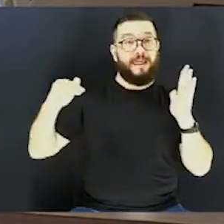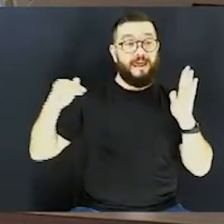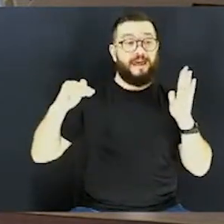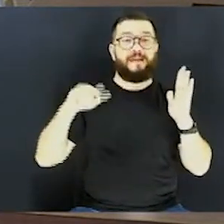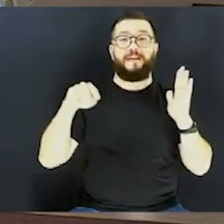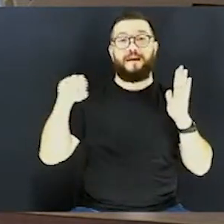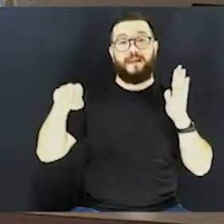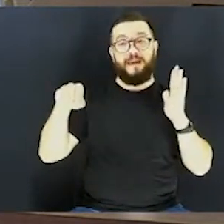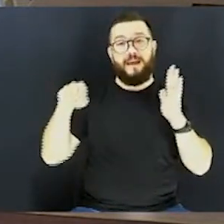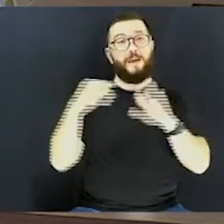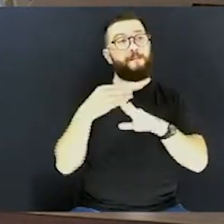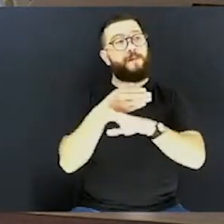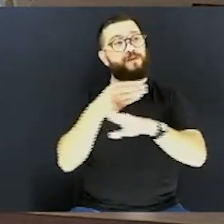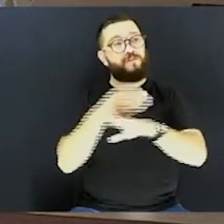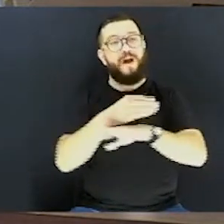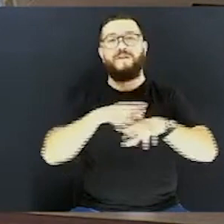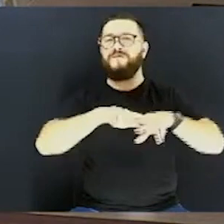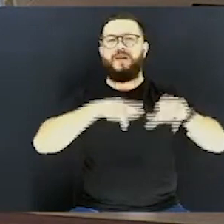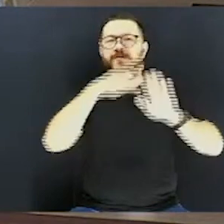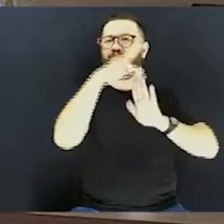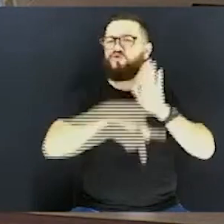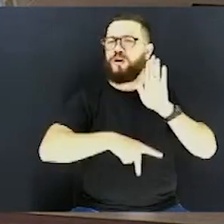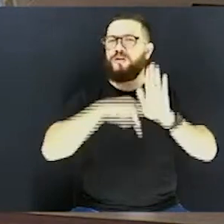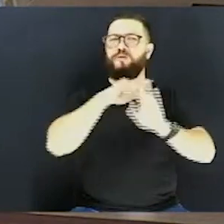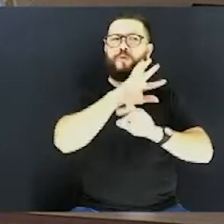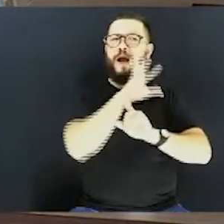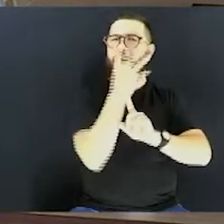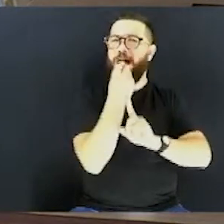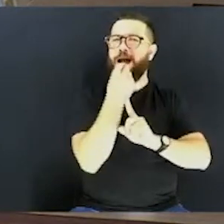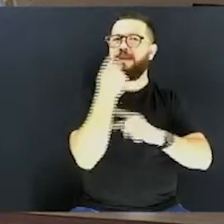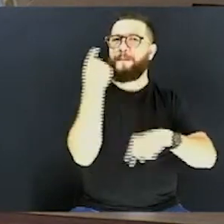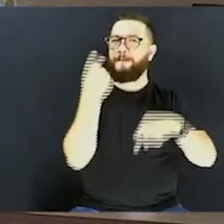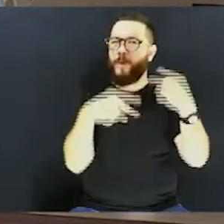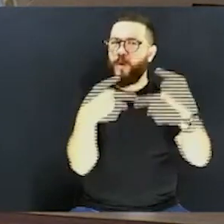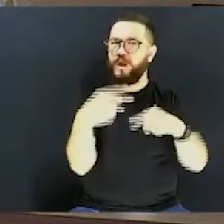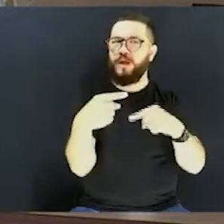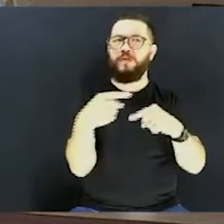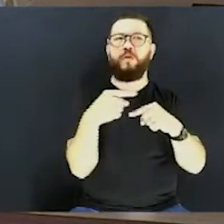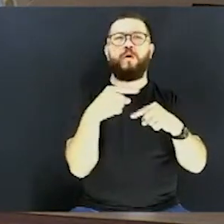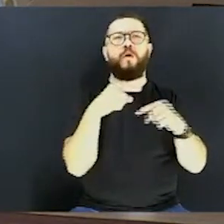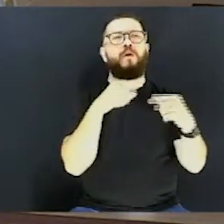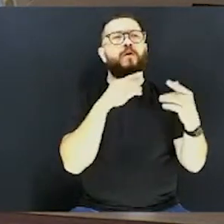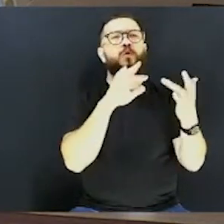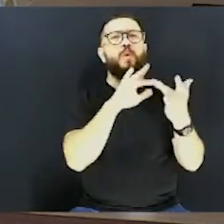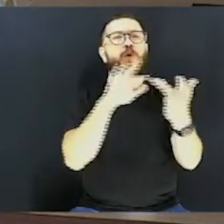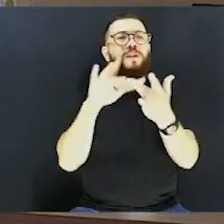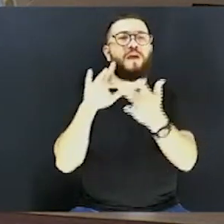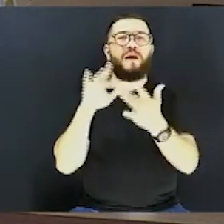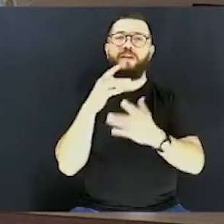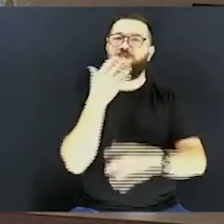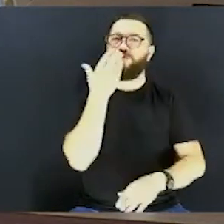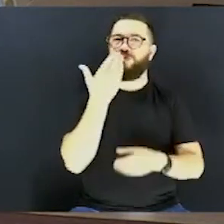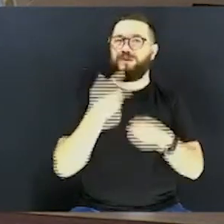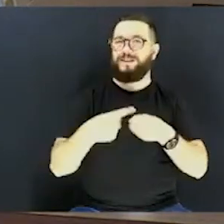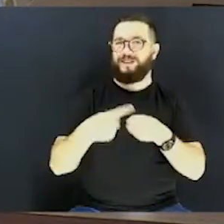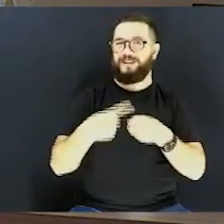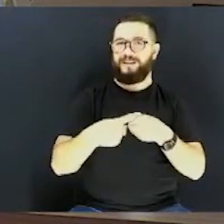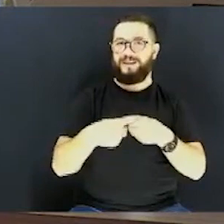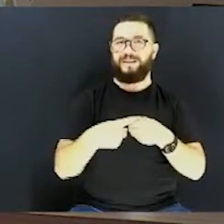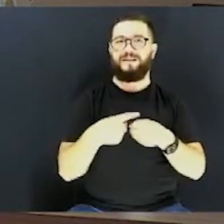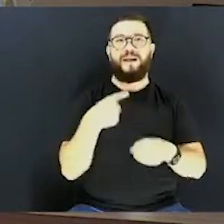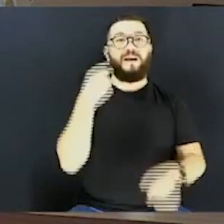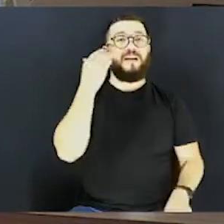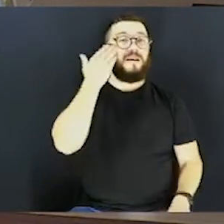artísticos, culturais, do acesso aos bens culturais da cidade e da valorização da diversidade cultural. Então, é também entender